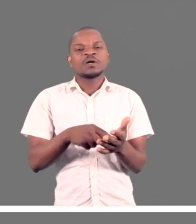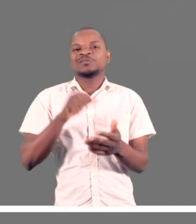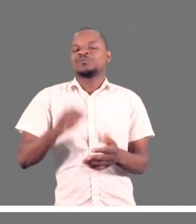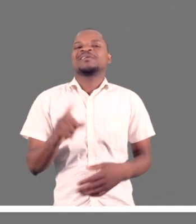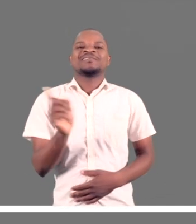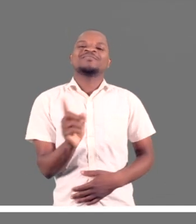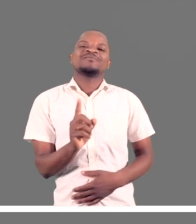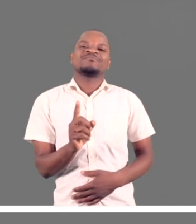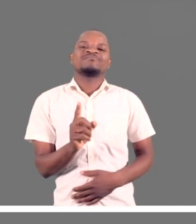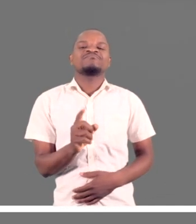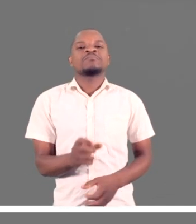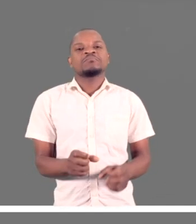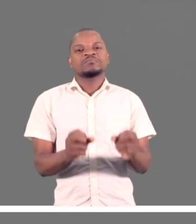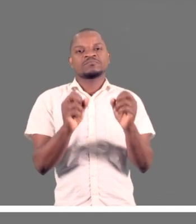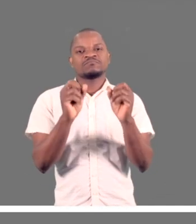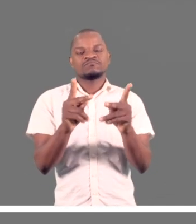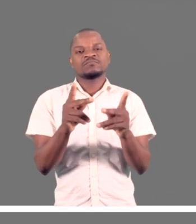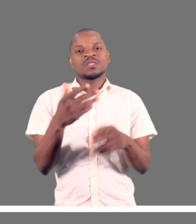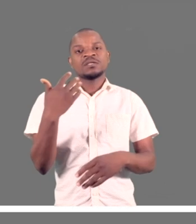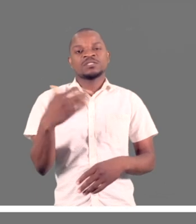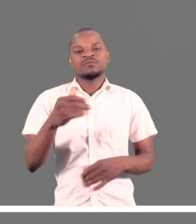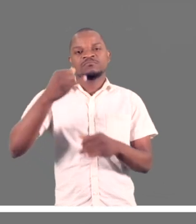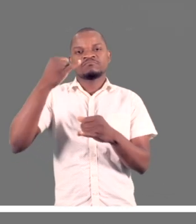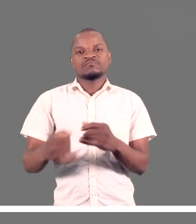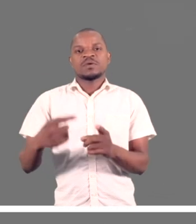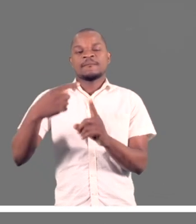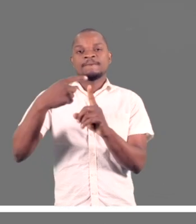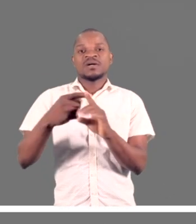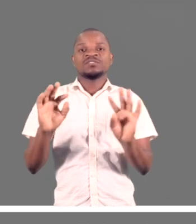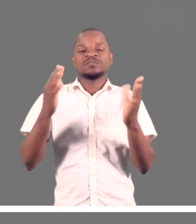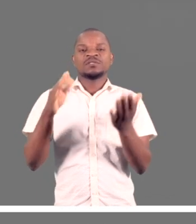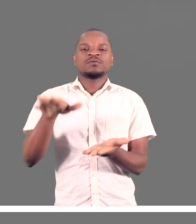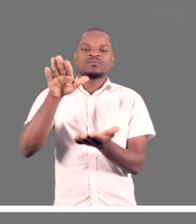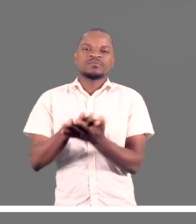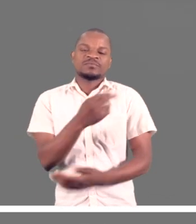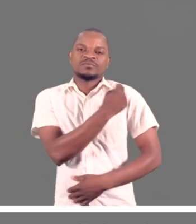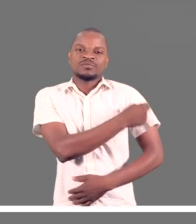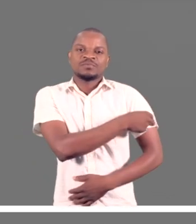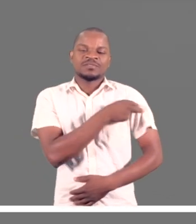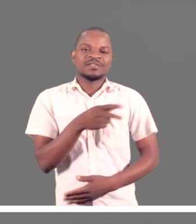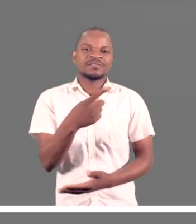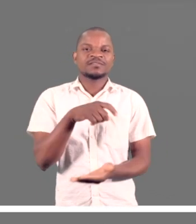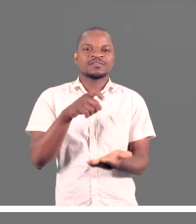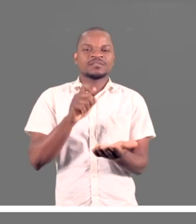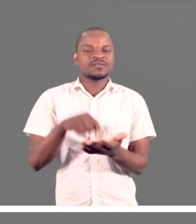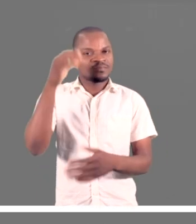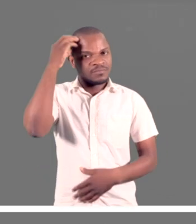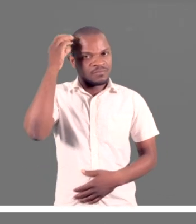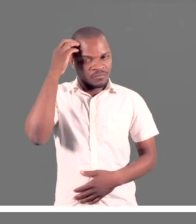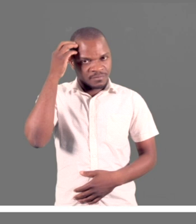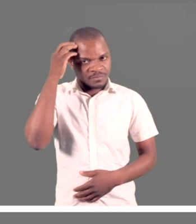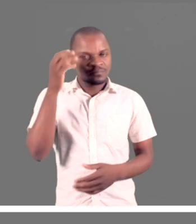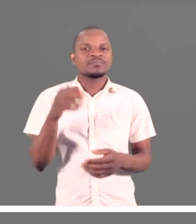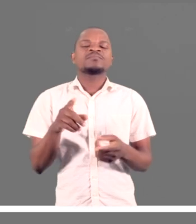proveniência. E assim não perder o ano letivo. Exato. Foi assim que nós hoje fizemos mais vida no Estado Central de